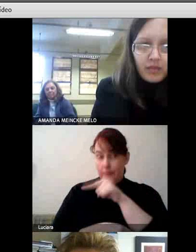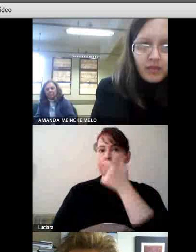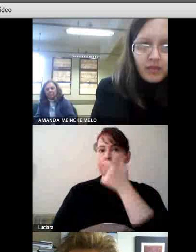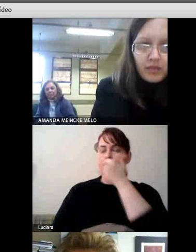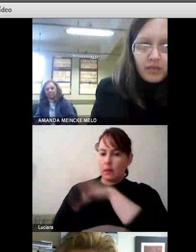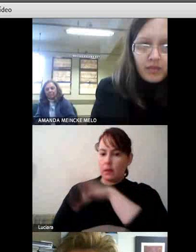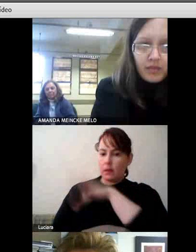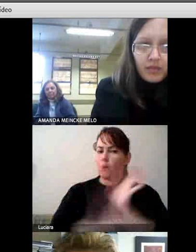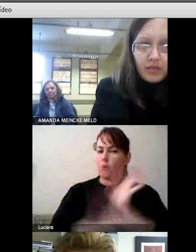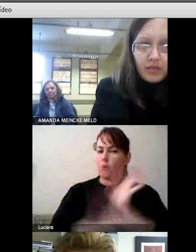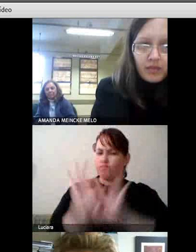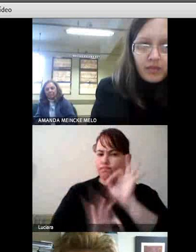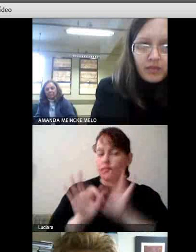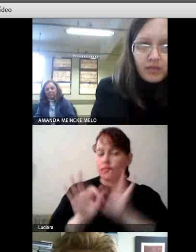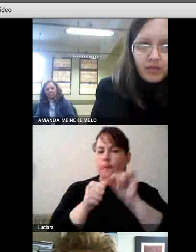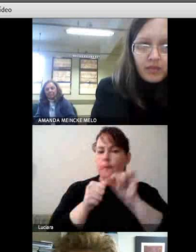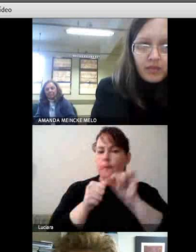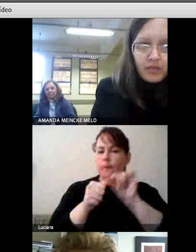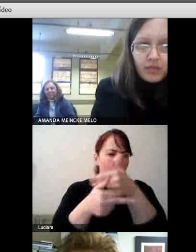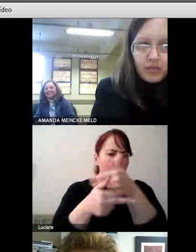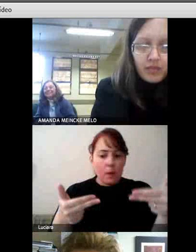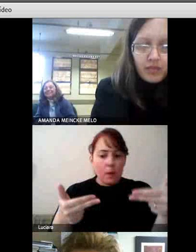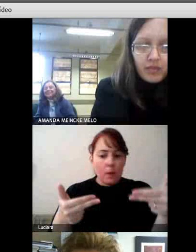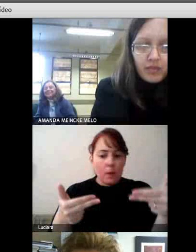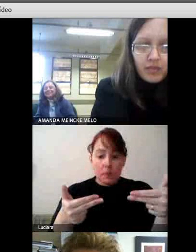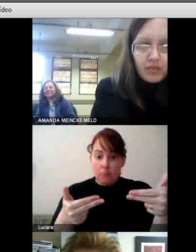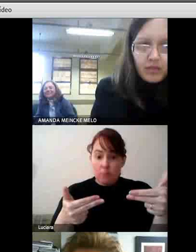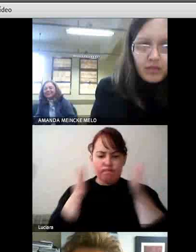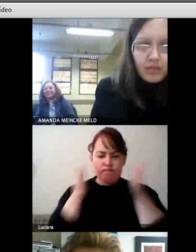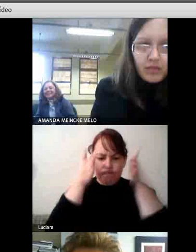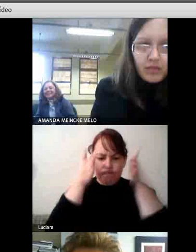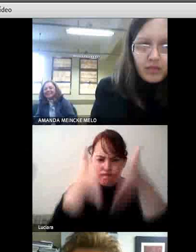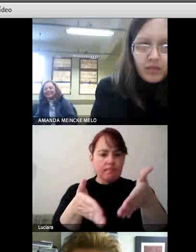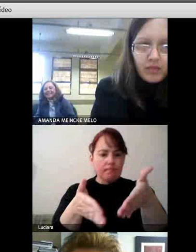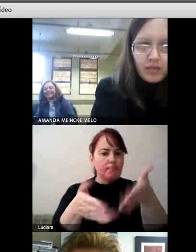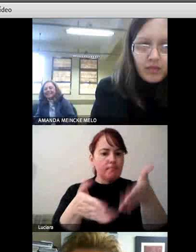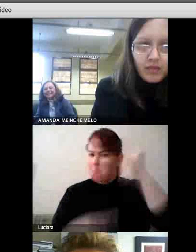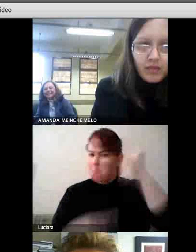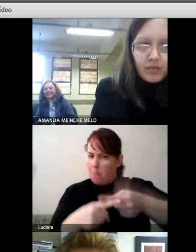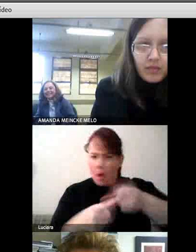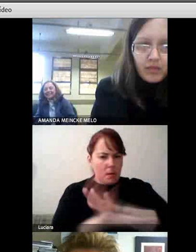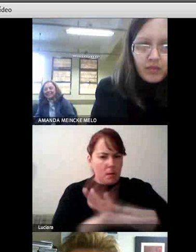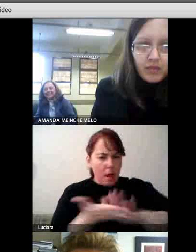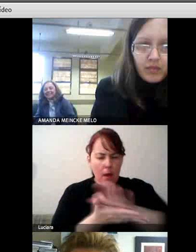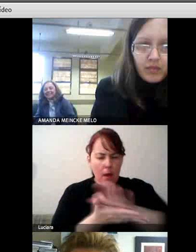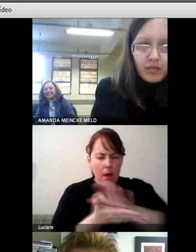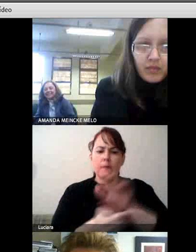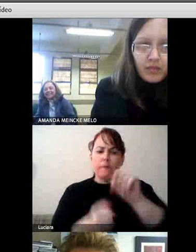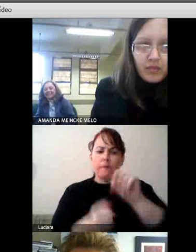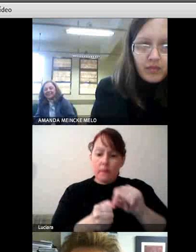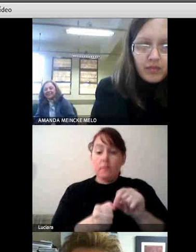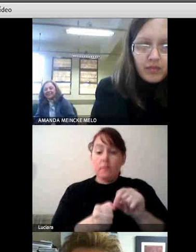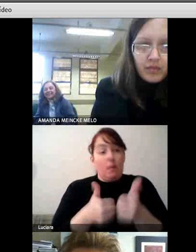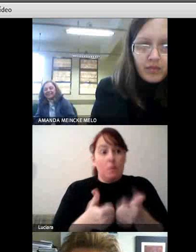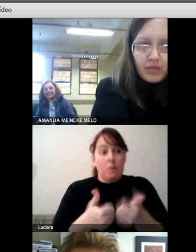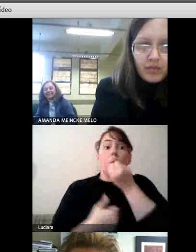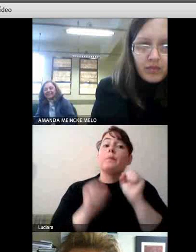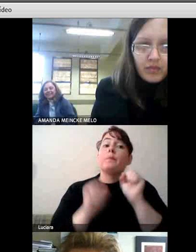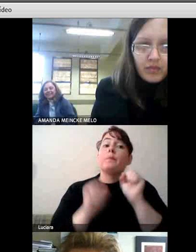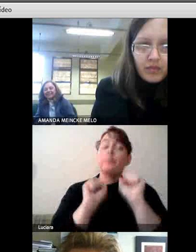duas crianças vieram correndo, dão um beijo no Bruno, e disseram assim, olha, eu levei para casa o laptop, estou conseguindo, já consegui fazer a estrela, já